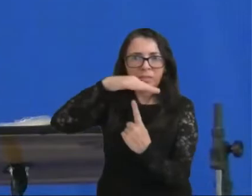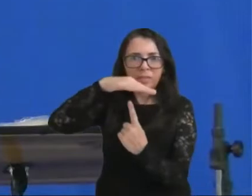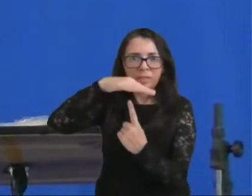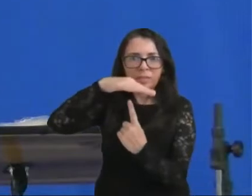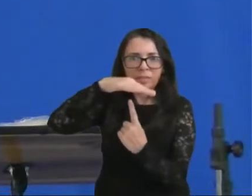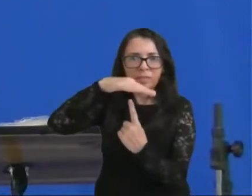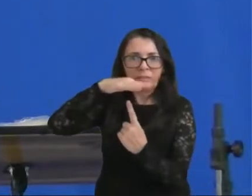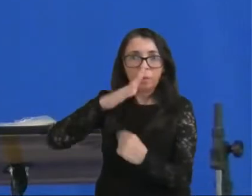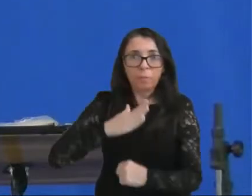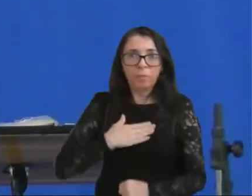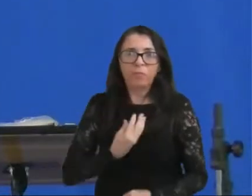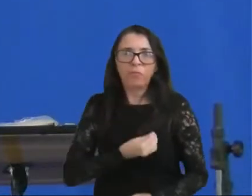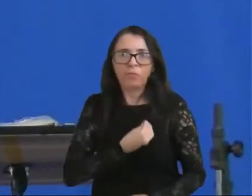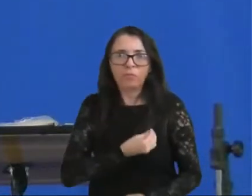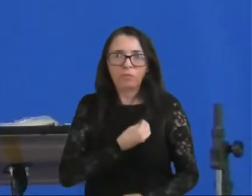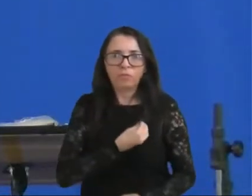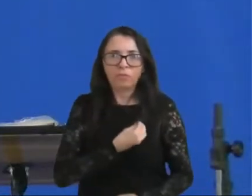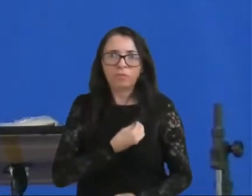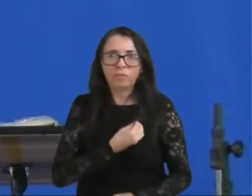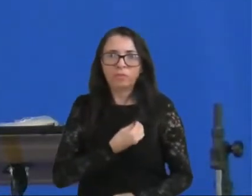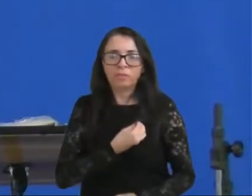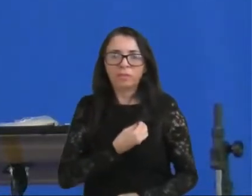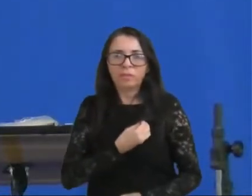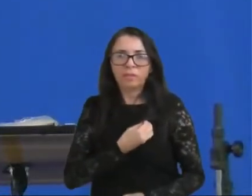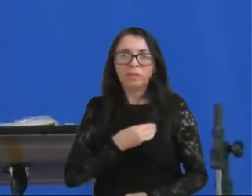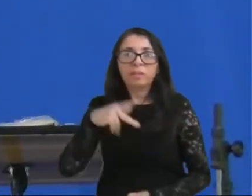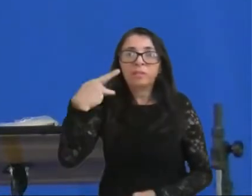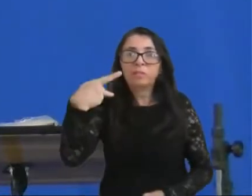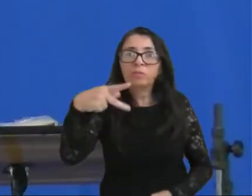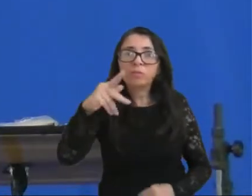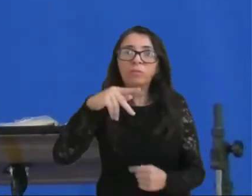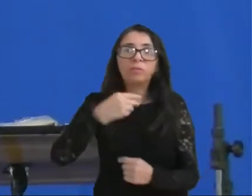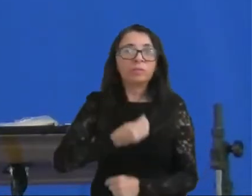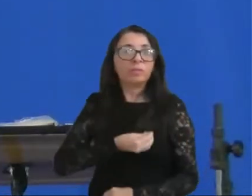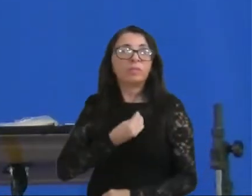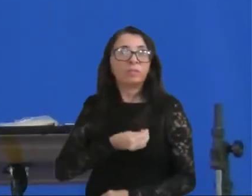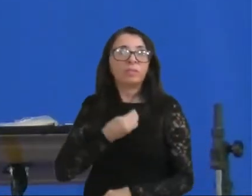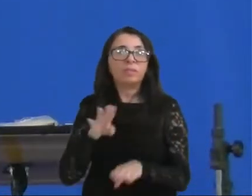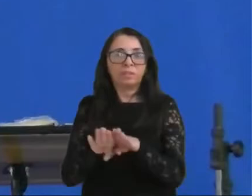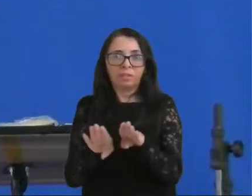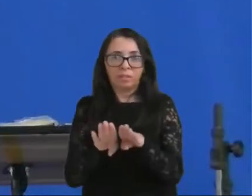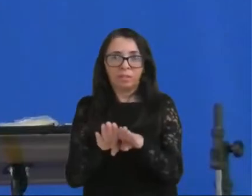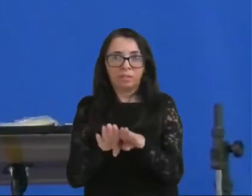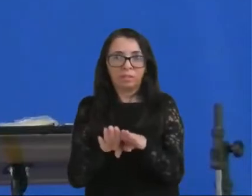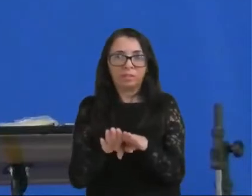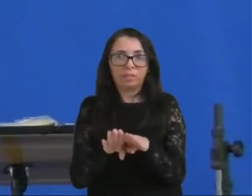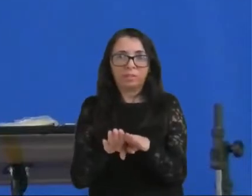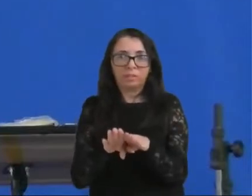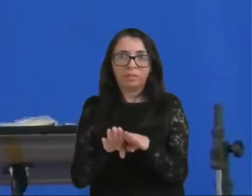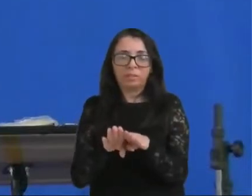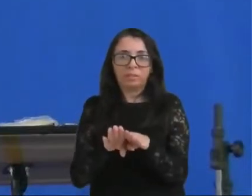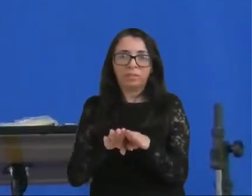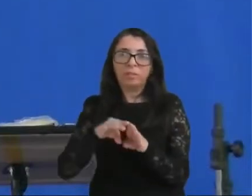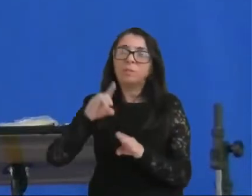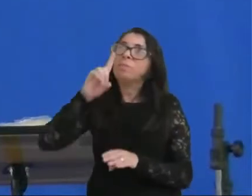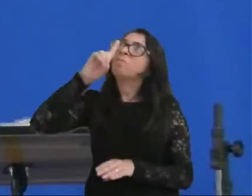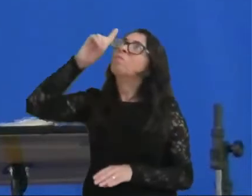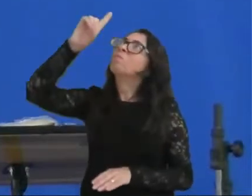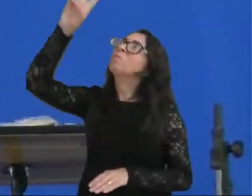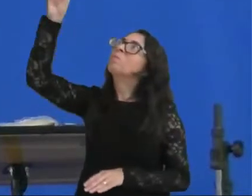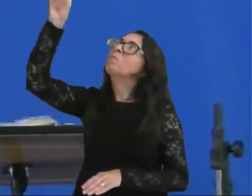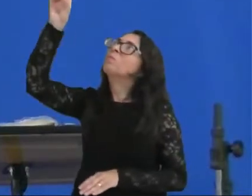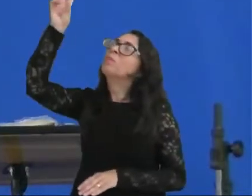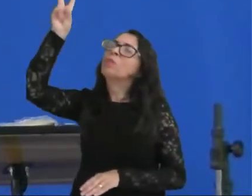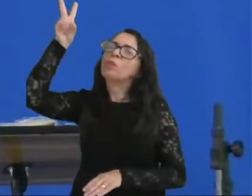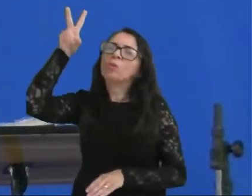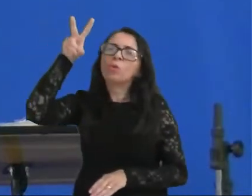Isso faz com que perdemos o impacto de Cristo em nossos louvor. Não estou falando no louvor cantado,